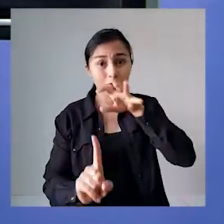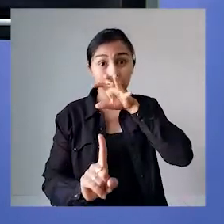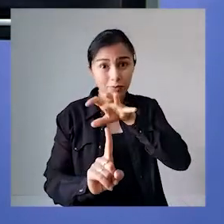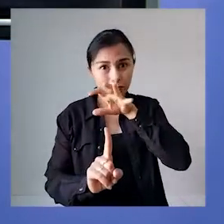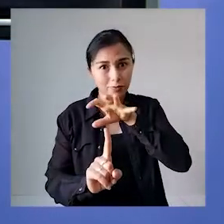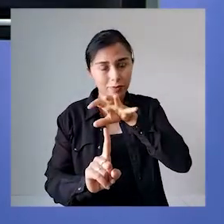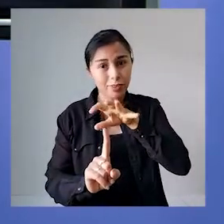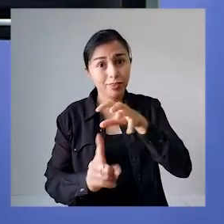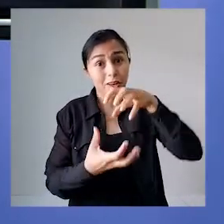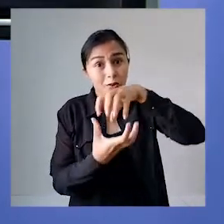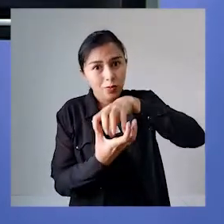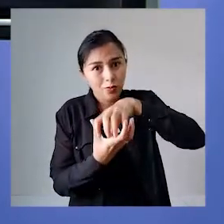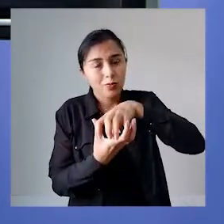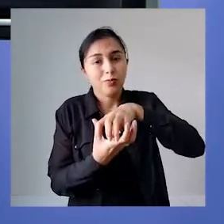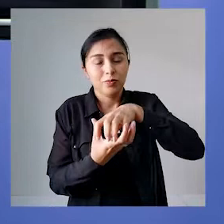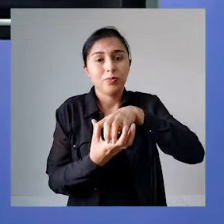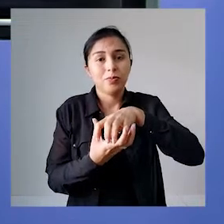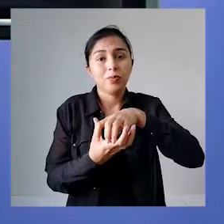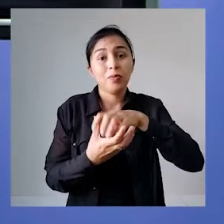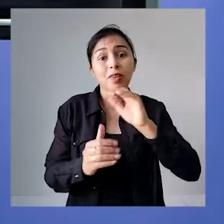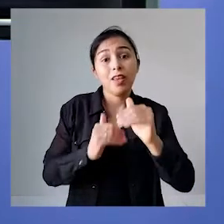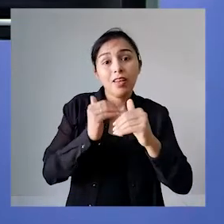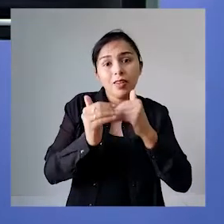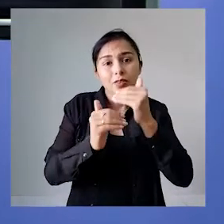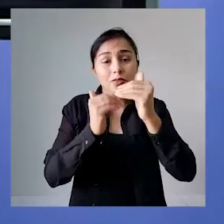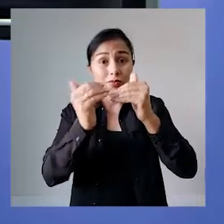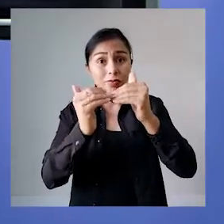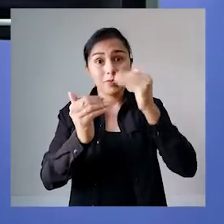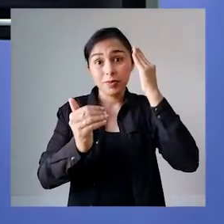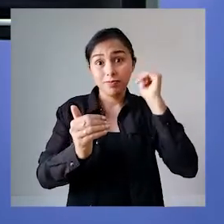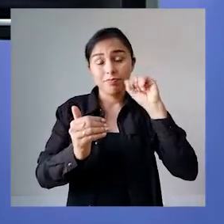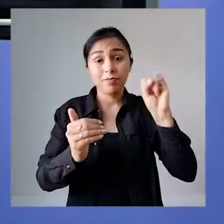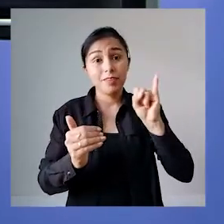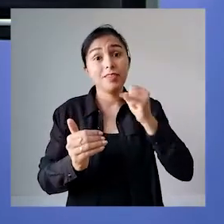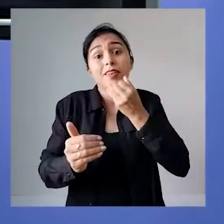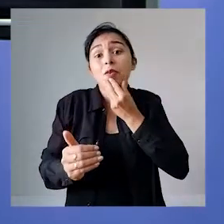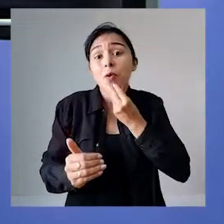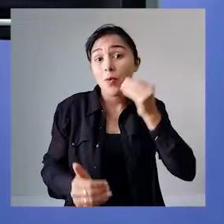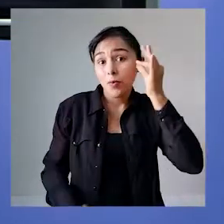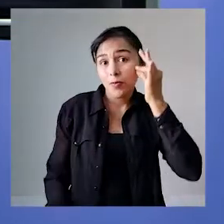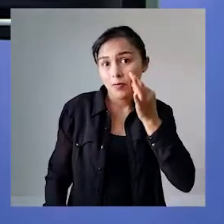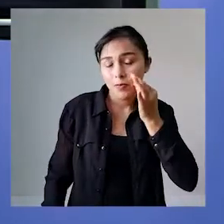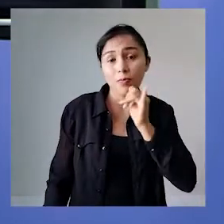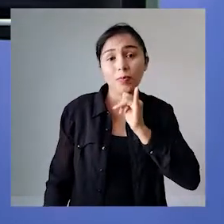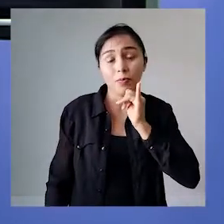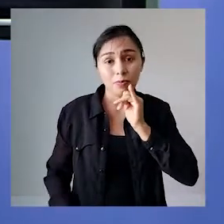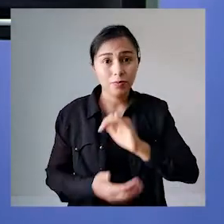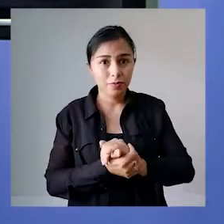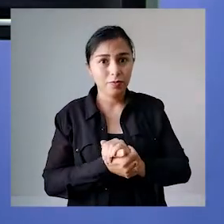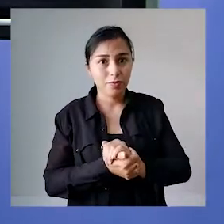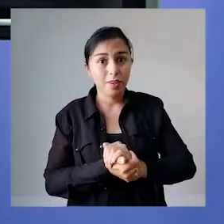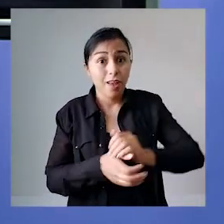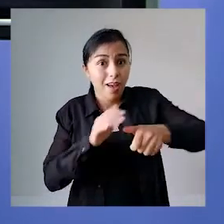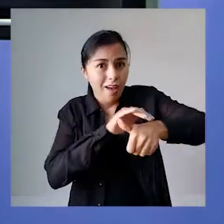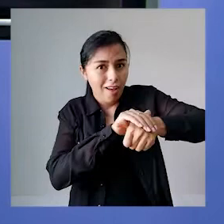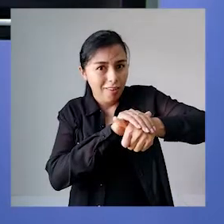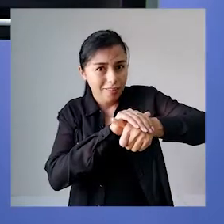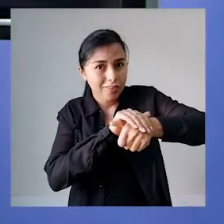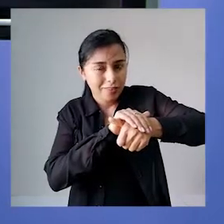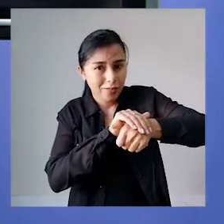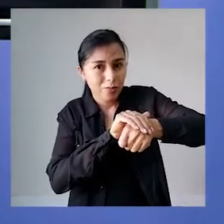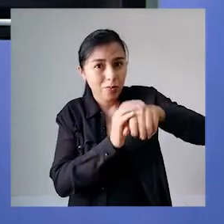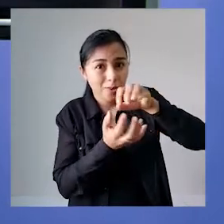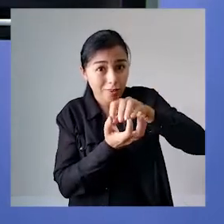que são responsáveis pela diferenciação das glândulas sexuais. Então, por exemplo, nas tartarugas nós temos essa diferença.